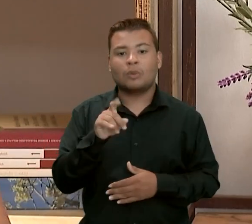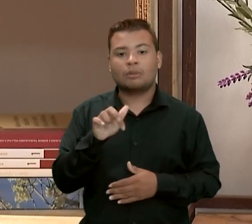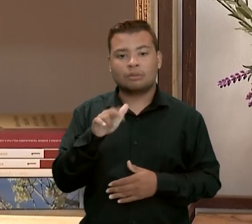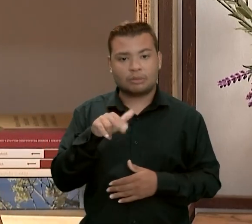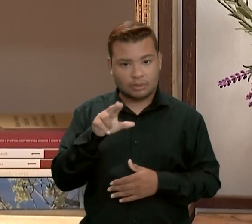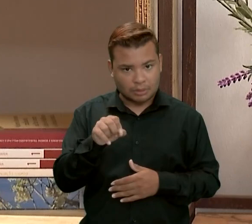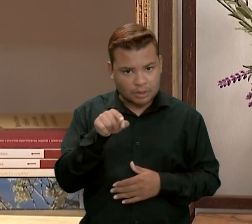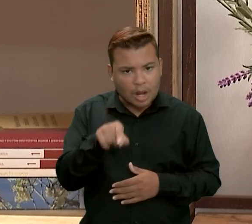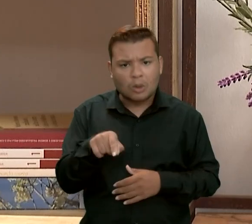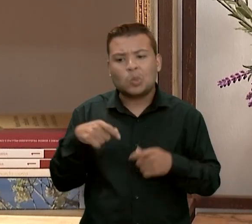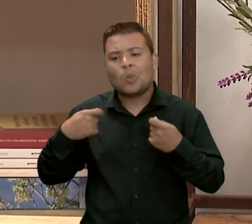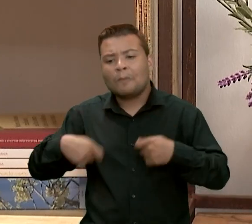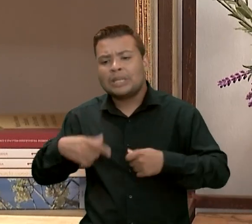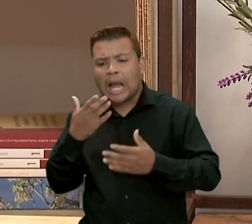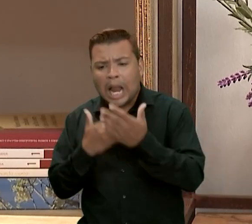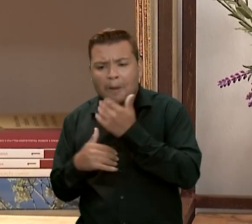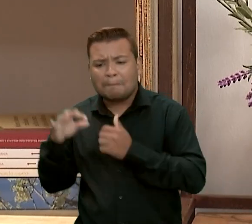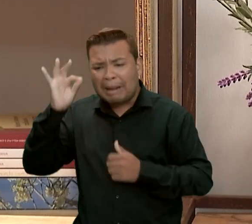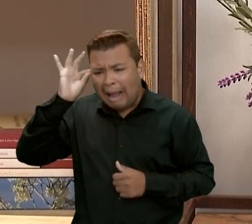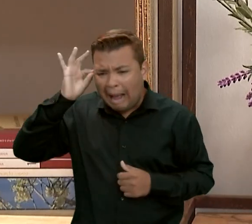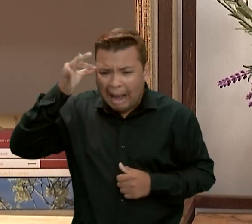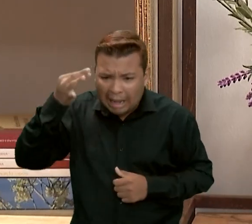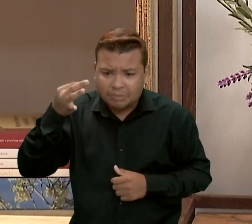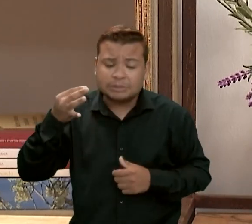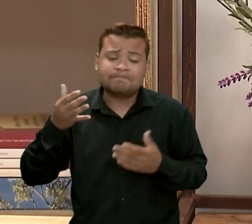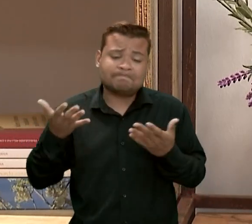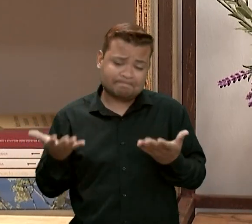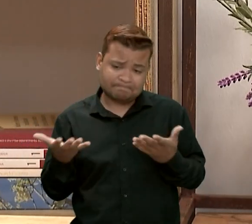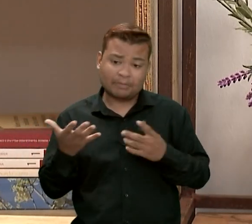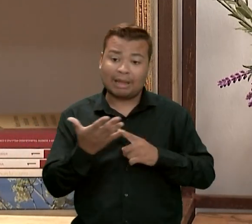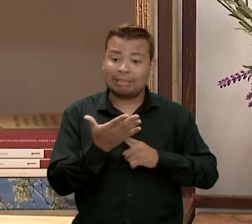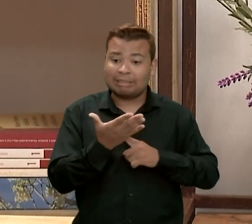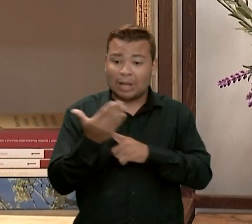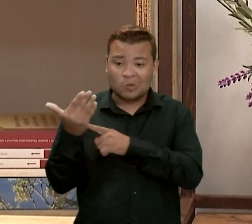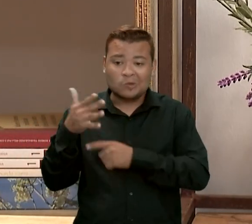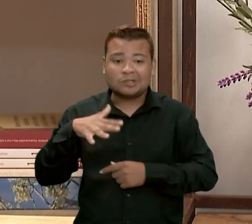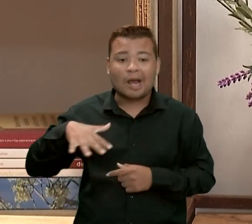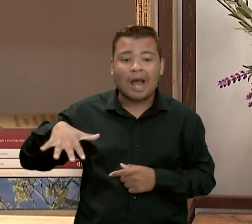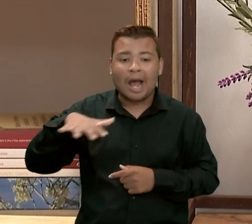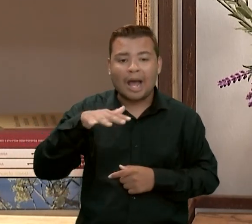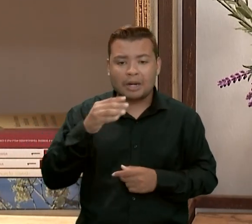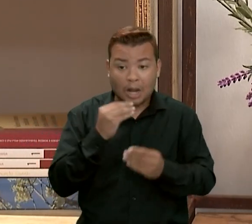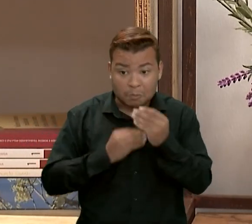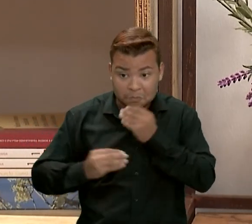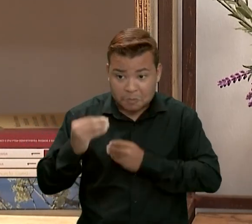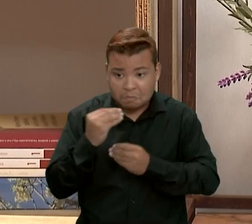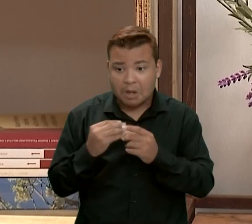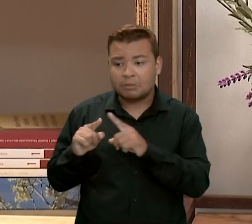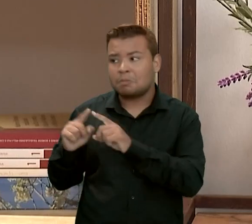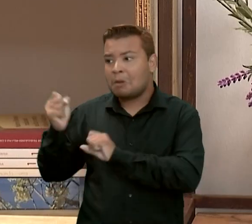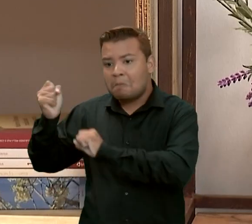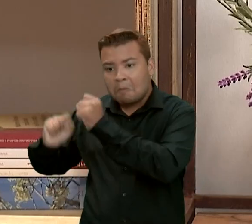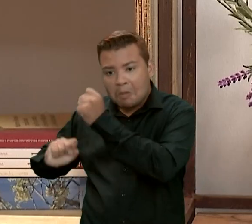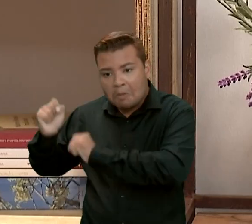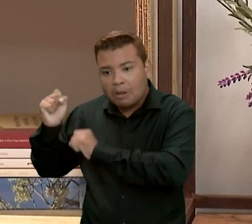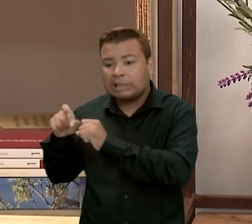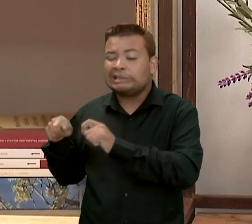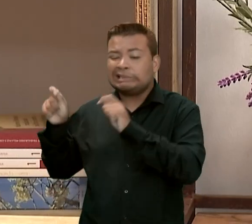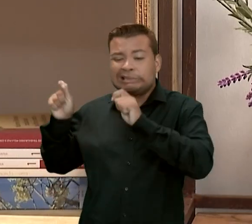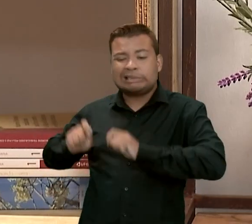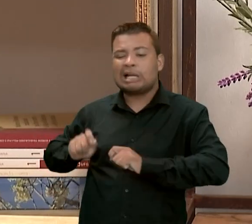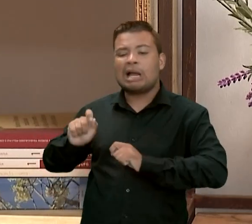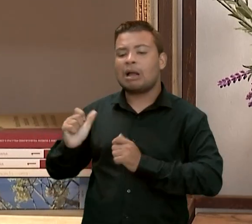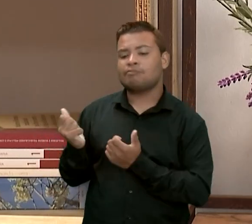de um alimento rápido e tudo mais. Então, querendo ou não, a tecnologia de alimentos, né, a indústria de alimentos, ela proporciona isso, um alimento